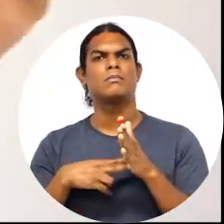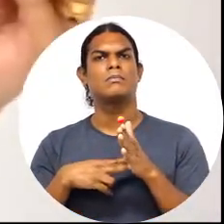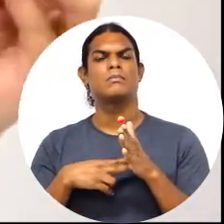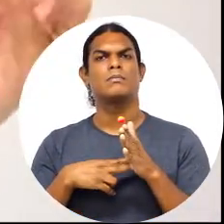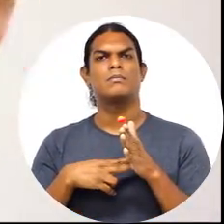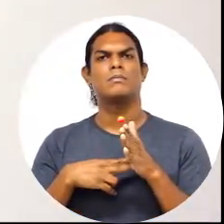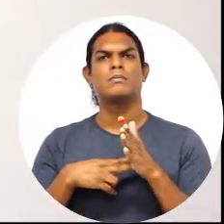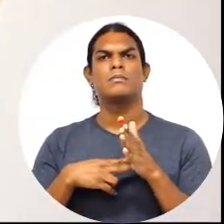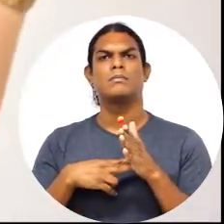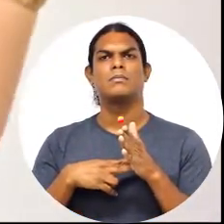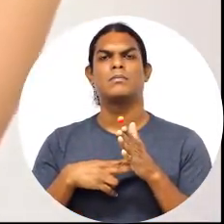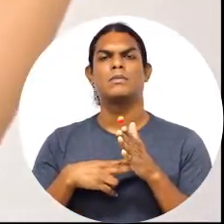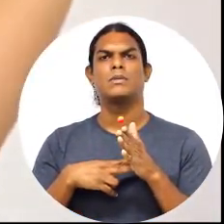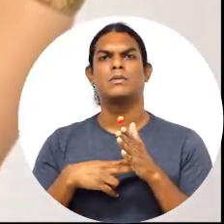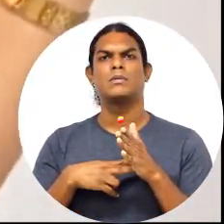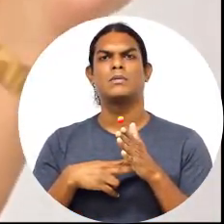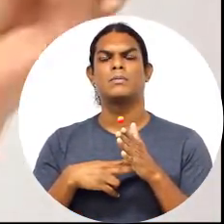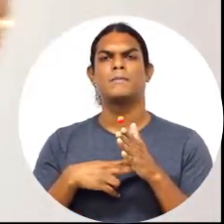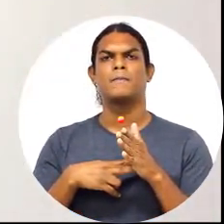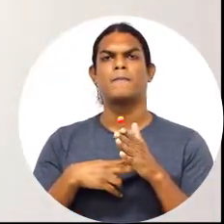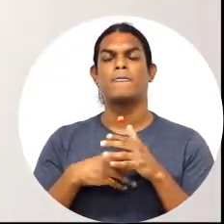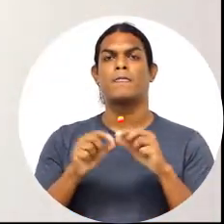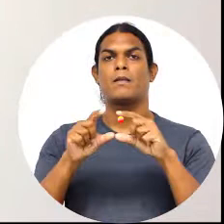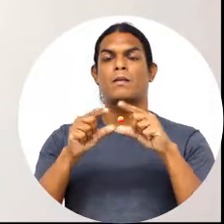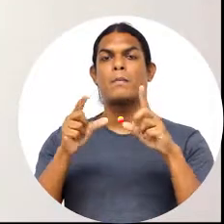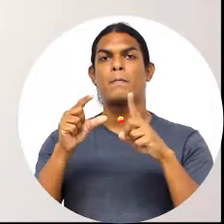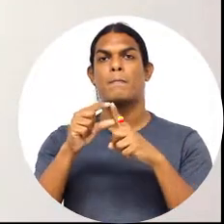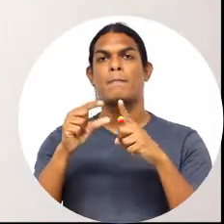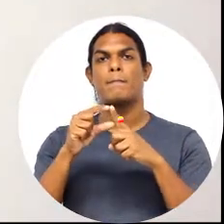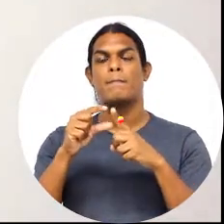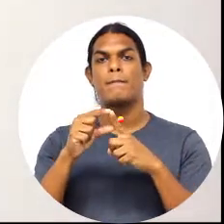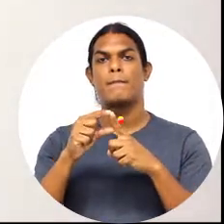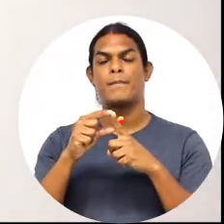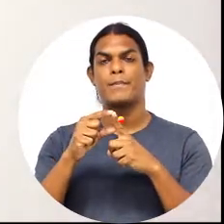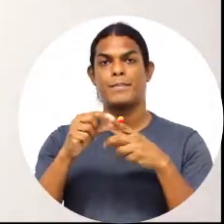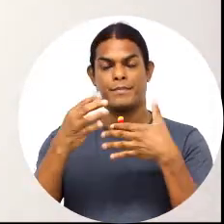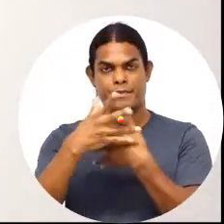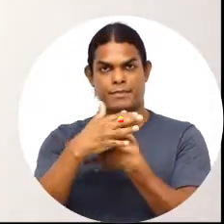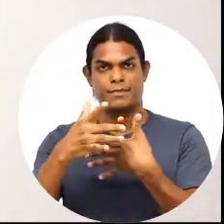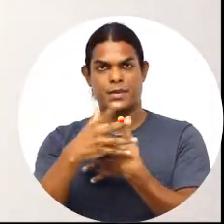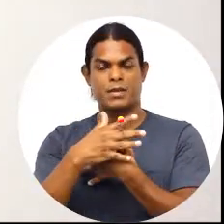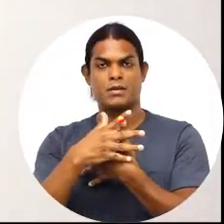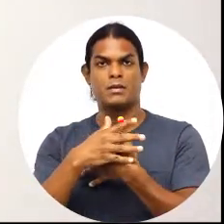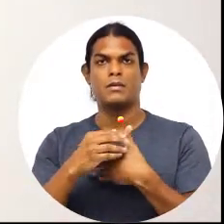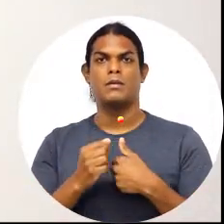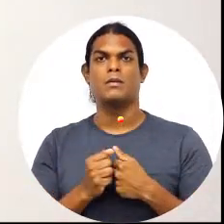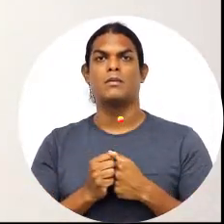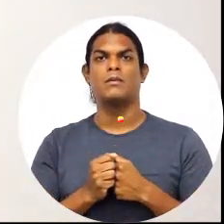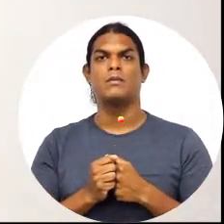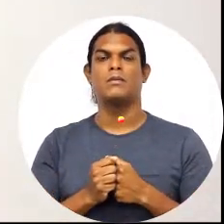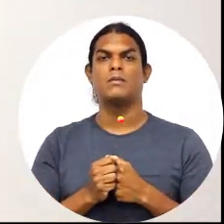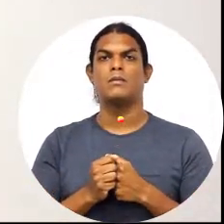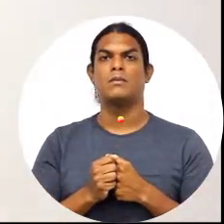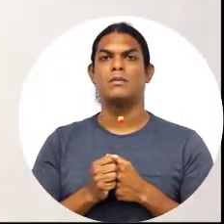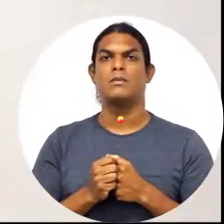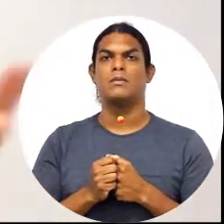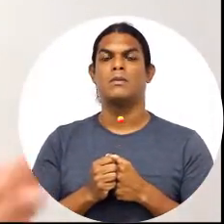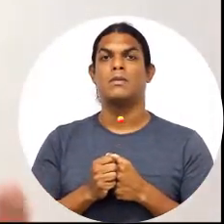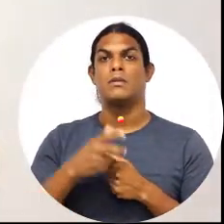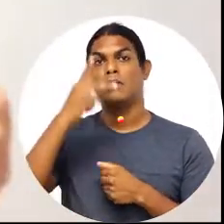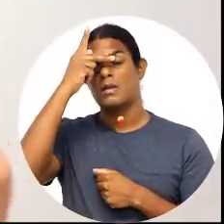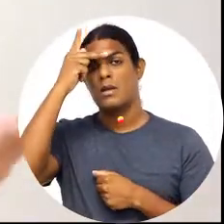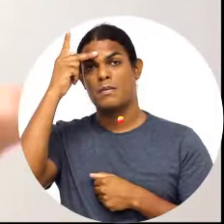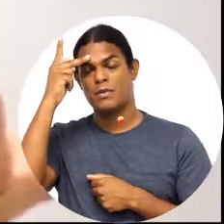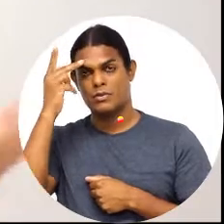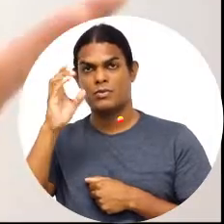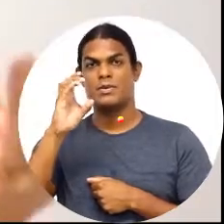Etimologicamente, a palavra cidadania se origina da palavra civitas, que significa cidade. E a pessoa é